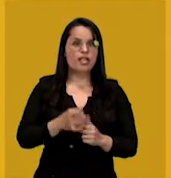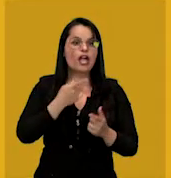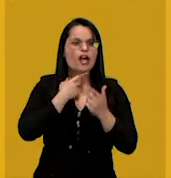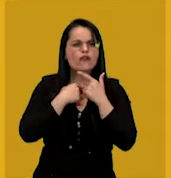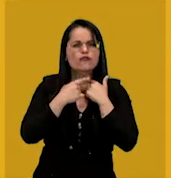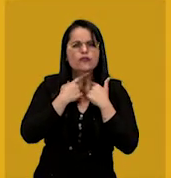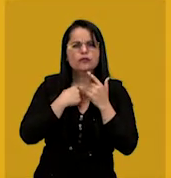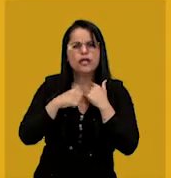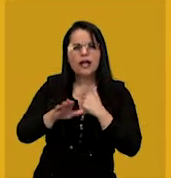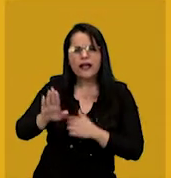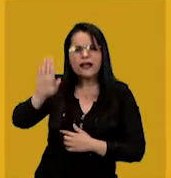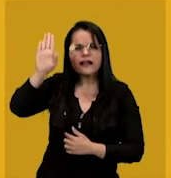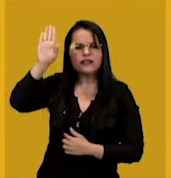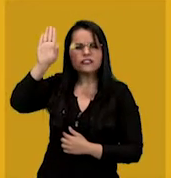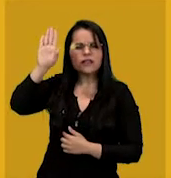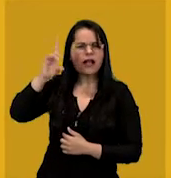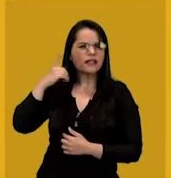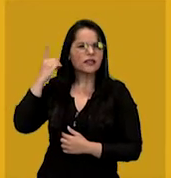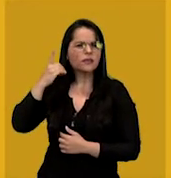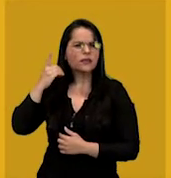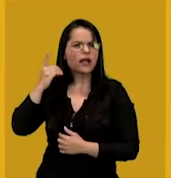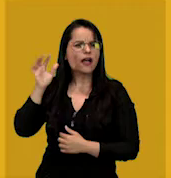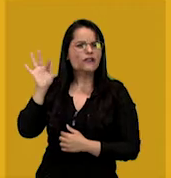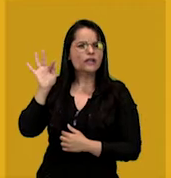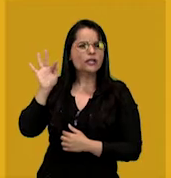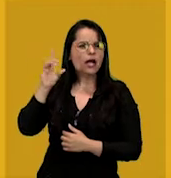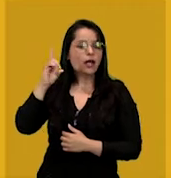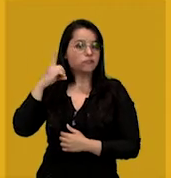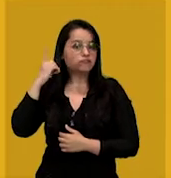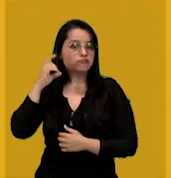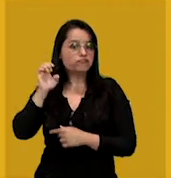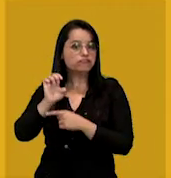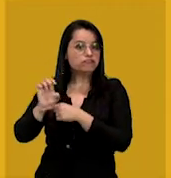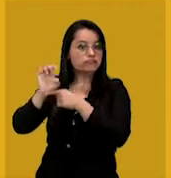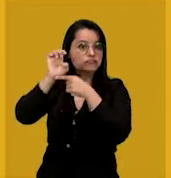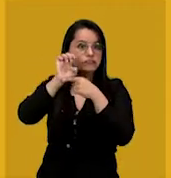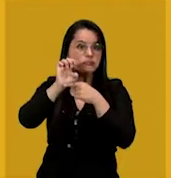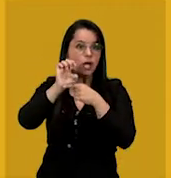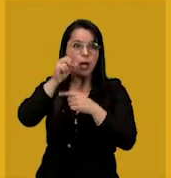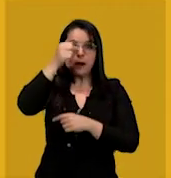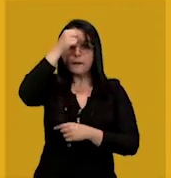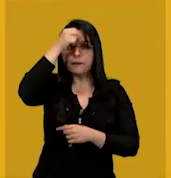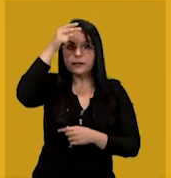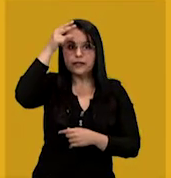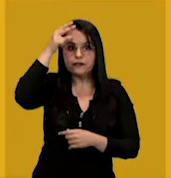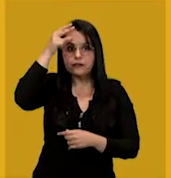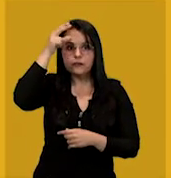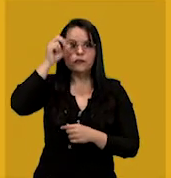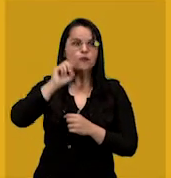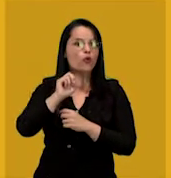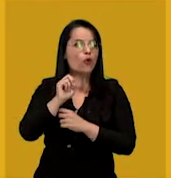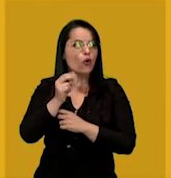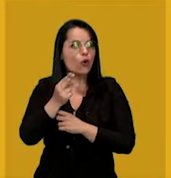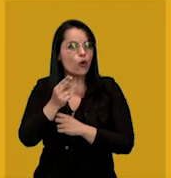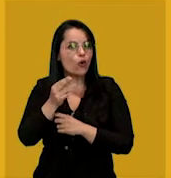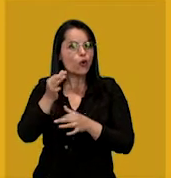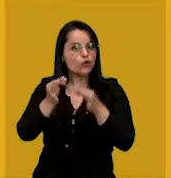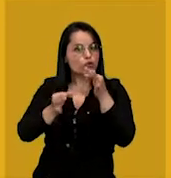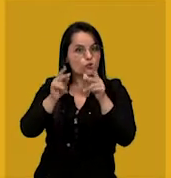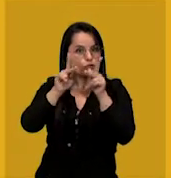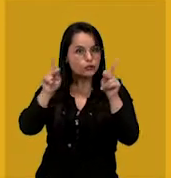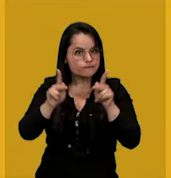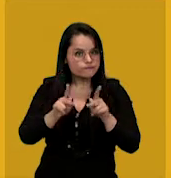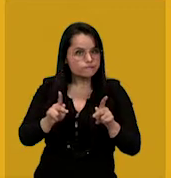se candidatar a deputado federal, deputado estadual ou distrital, prefeito, vice-prefeito ou juiz de